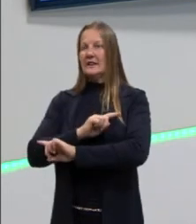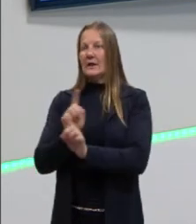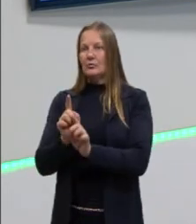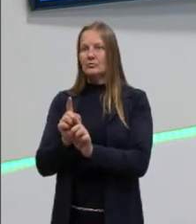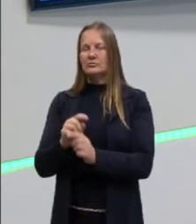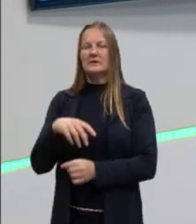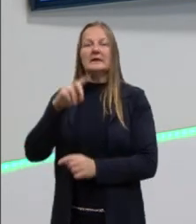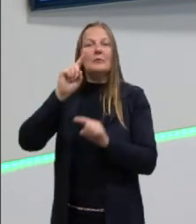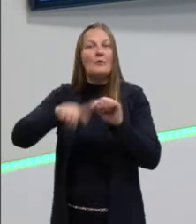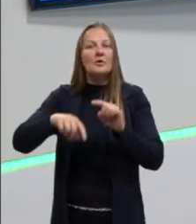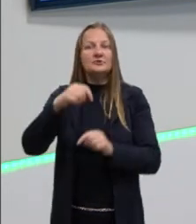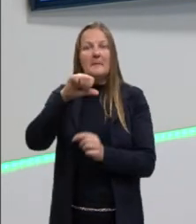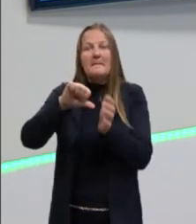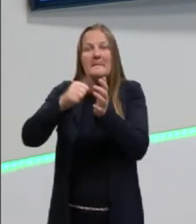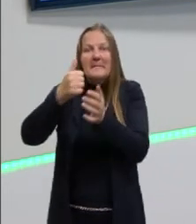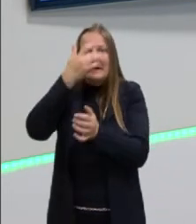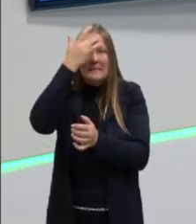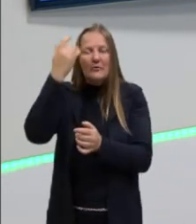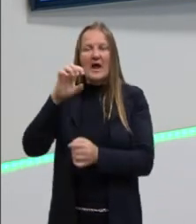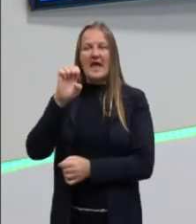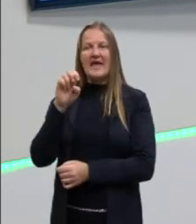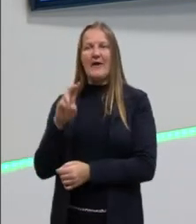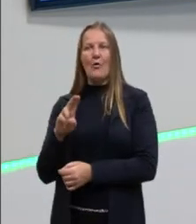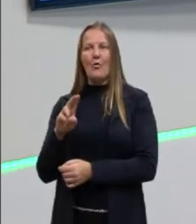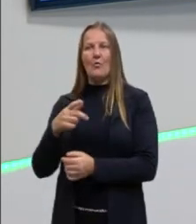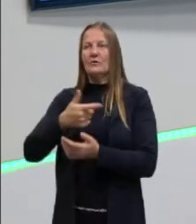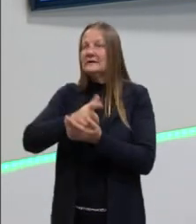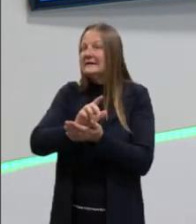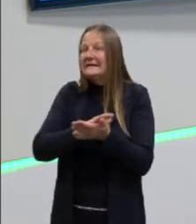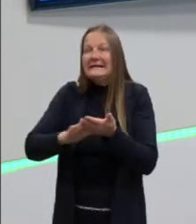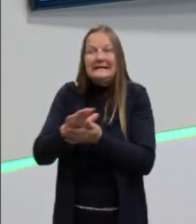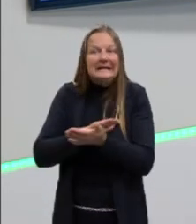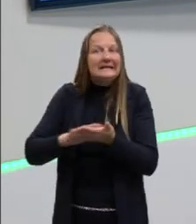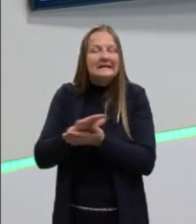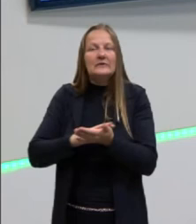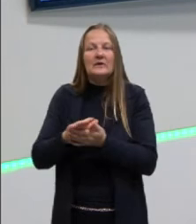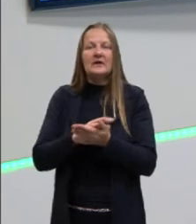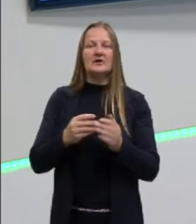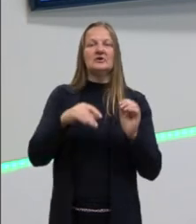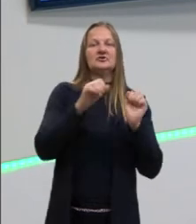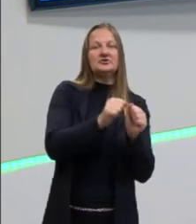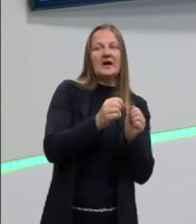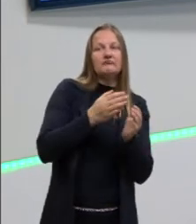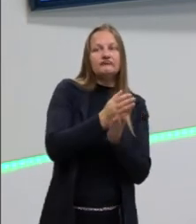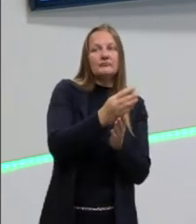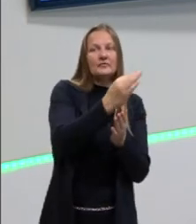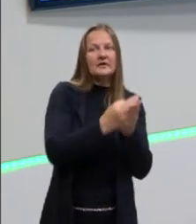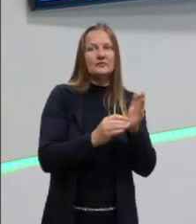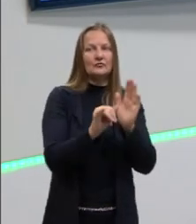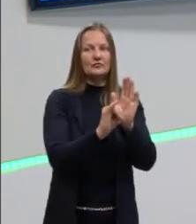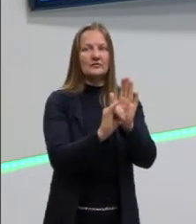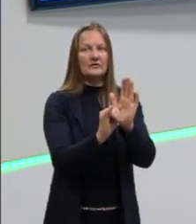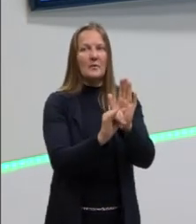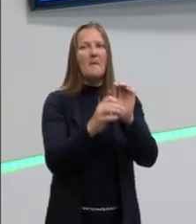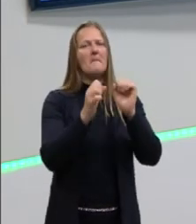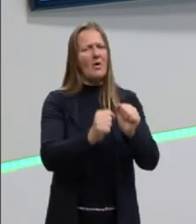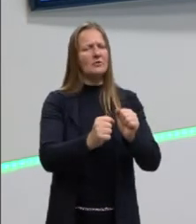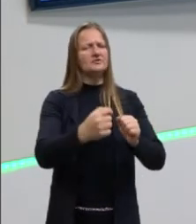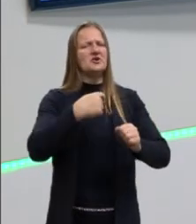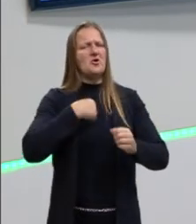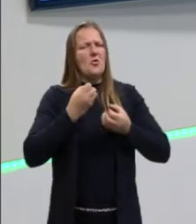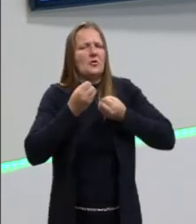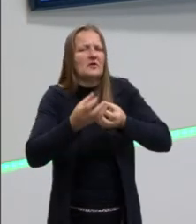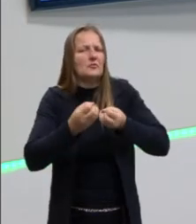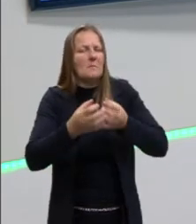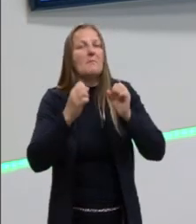o que que é a primeira pessoa eu já no texto narrativo aí a gente vai por outro caminho